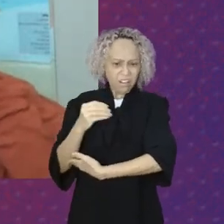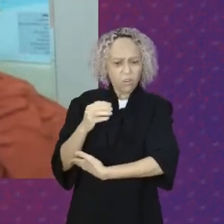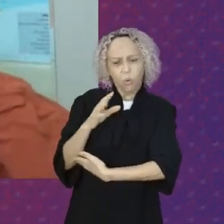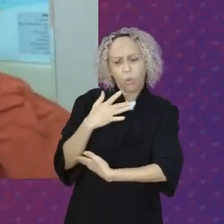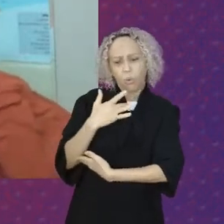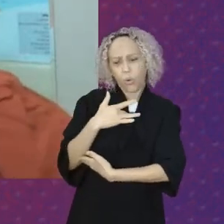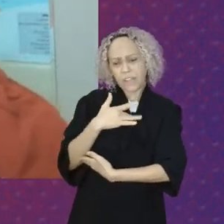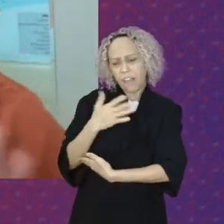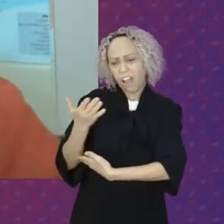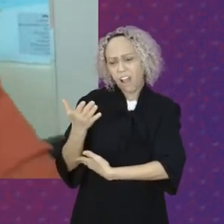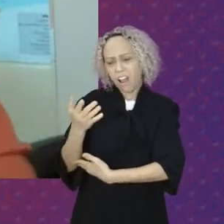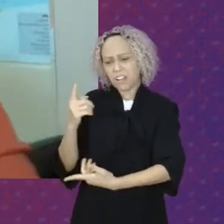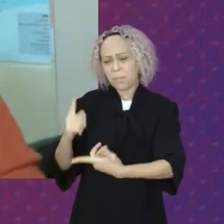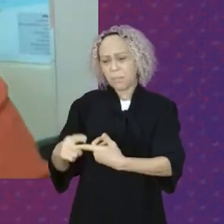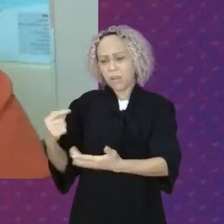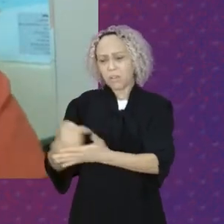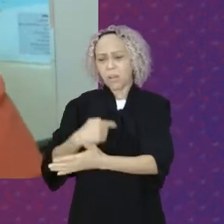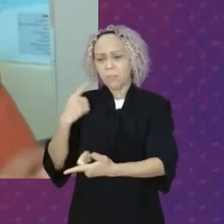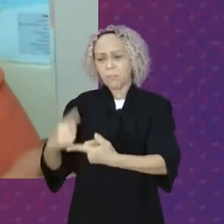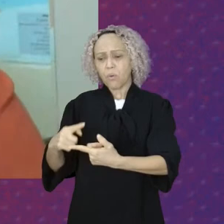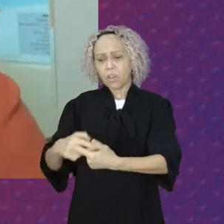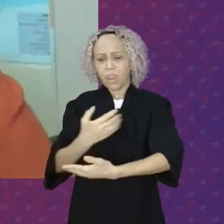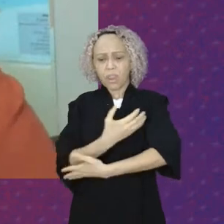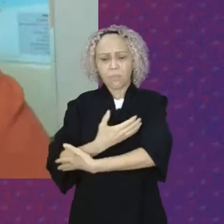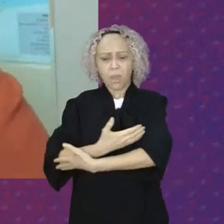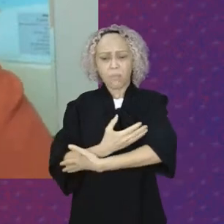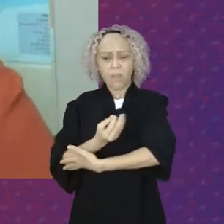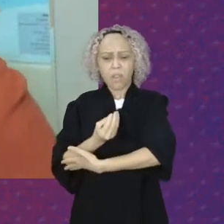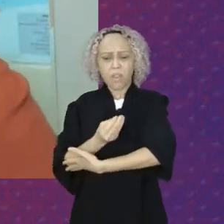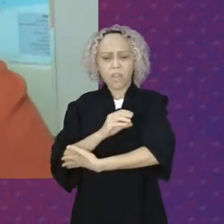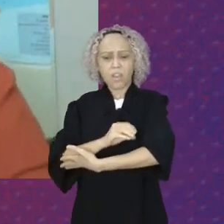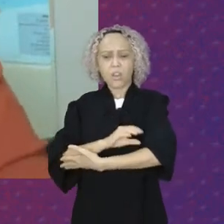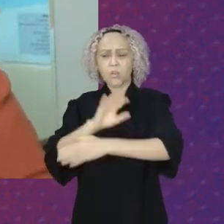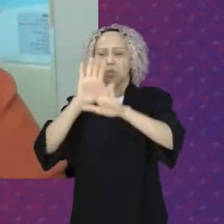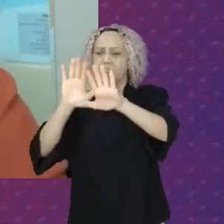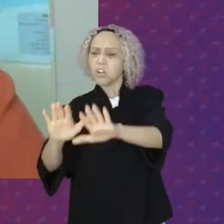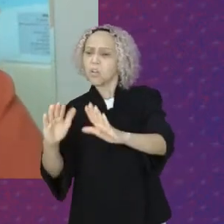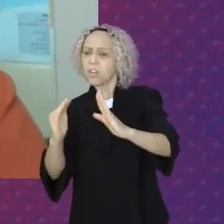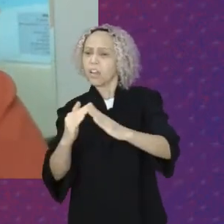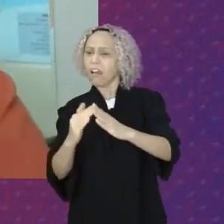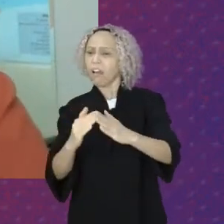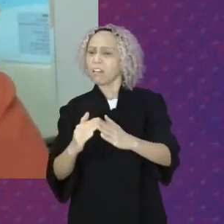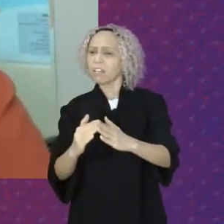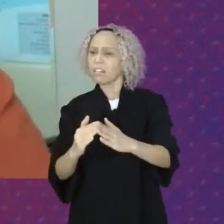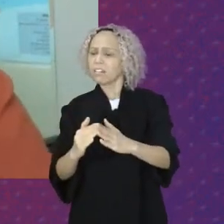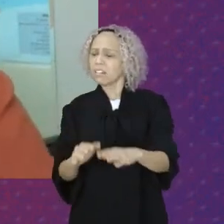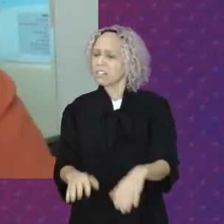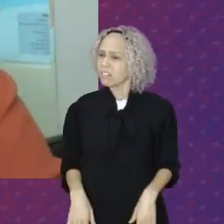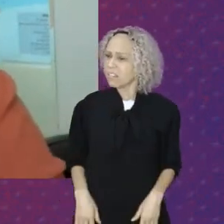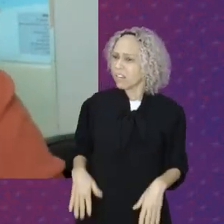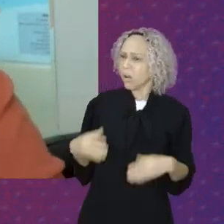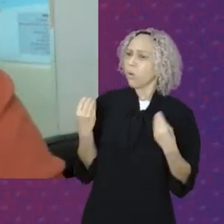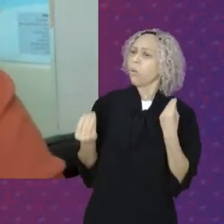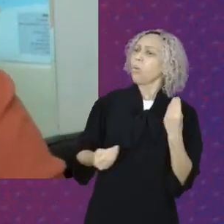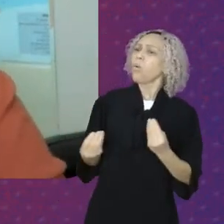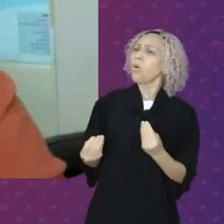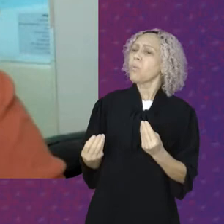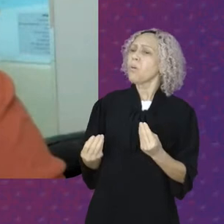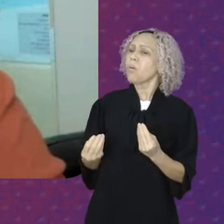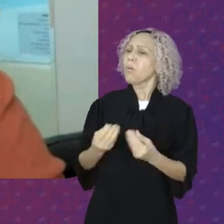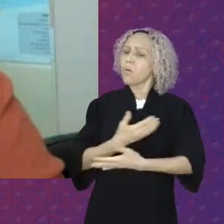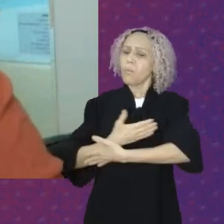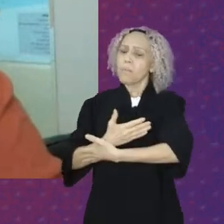eu acho que hoje a minha visão das mulheres e a maternidade, ela é outra,